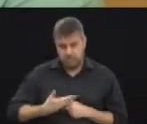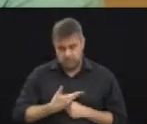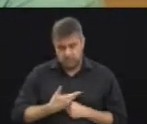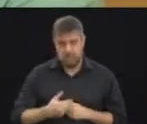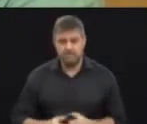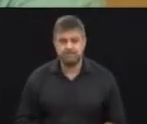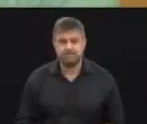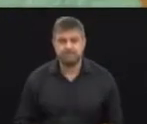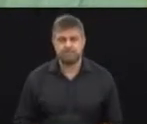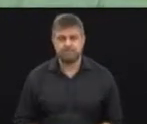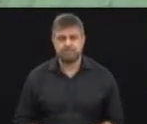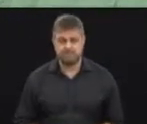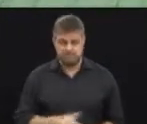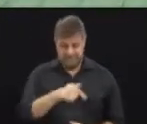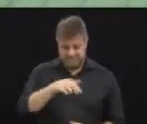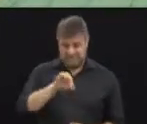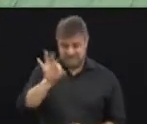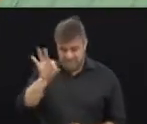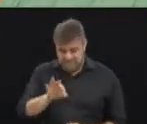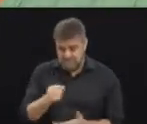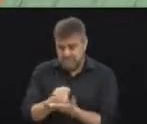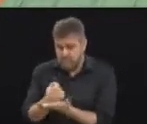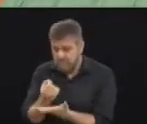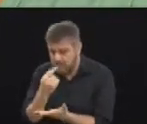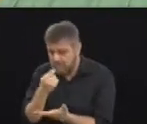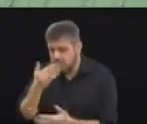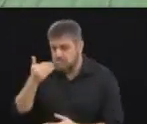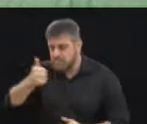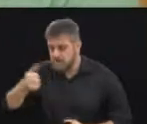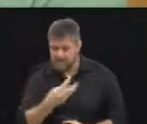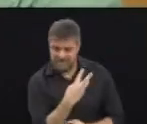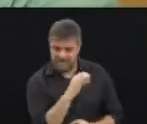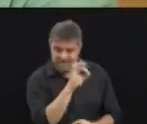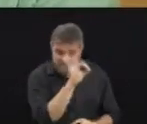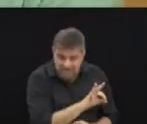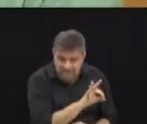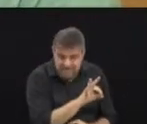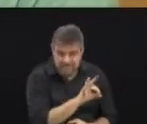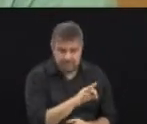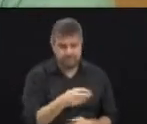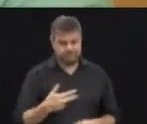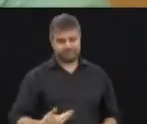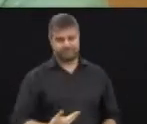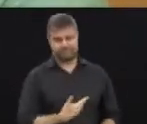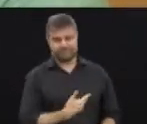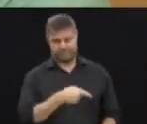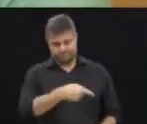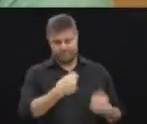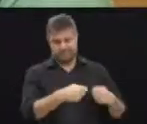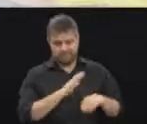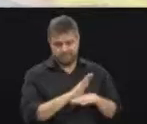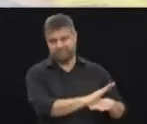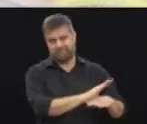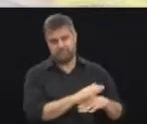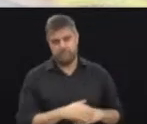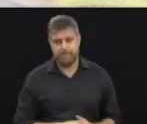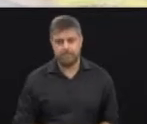melhore disso. Bom, 70% melhorou com o tratamento clínico, 30% não melhorou, precisa de algo